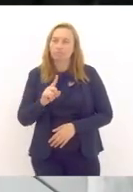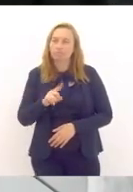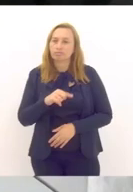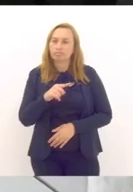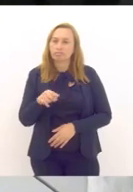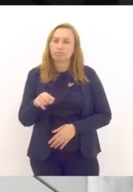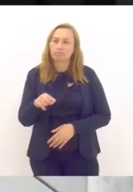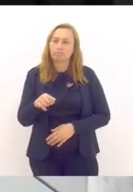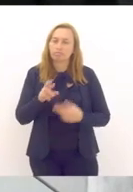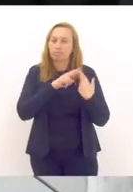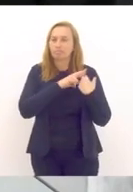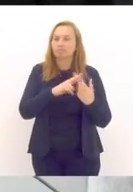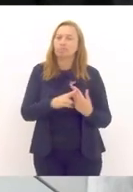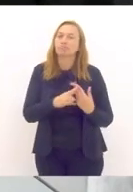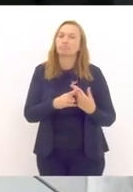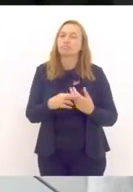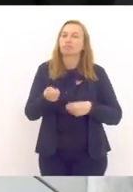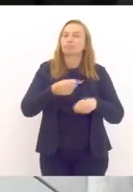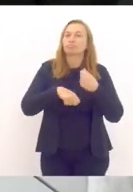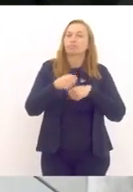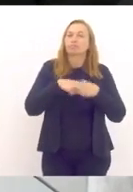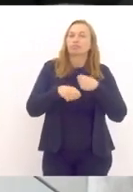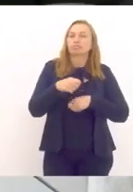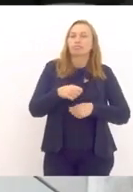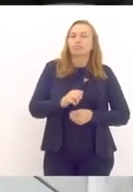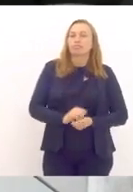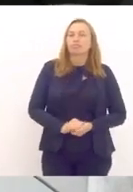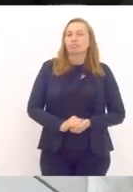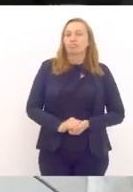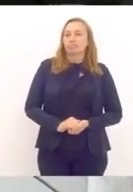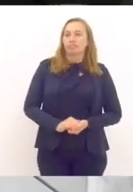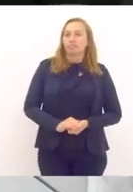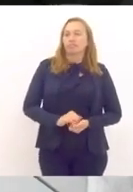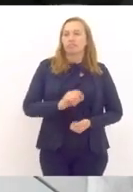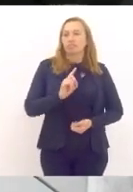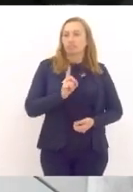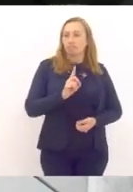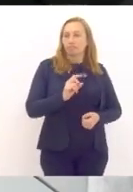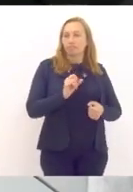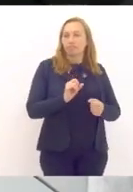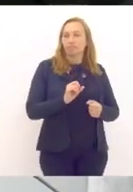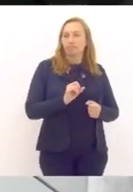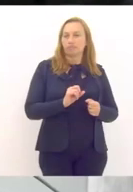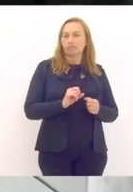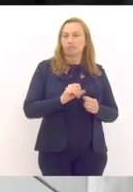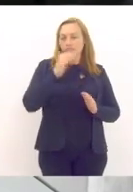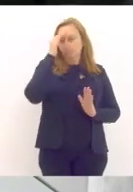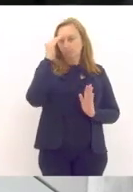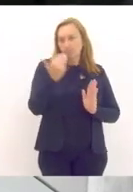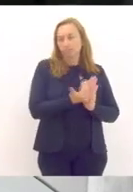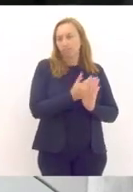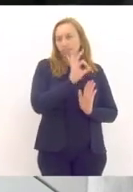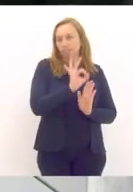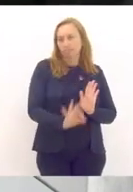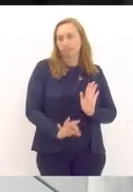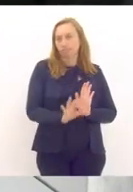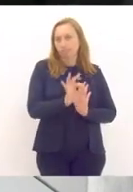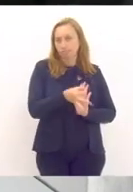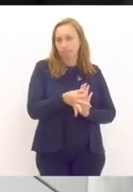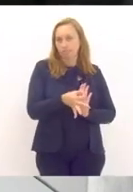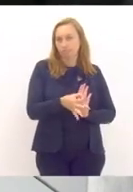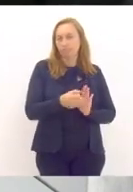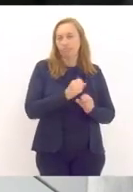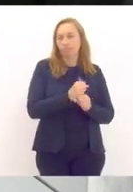a responsabilidade administrativa, os agentes políticos, que não aplicarem os percentuais mínimos nos exercícios do ano